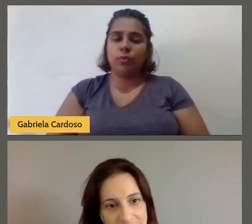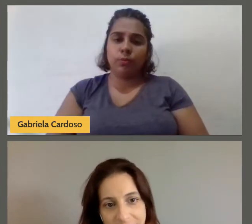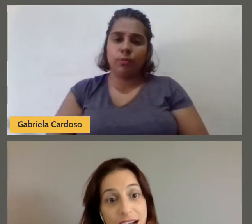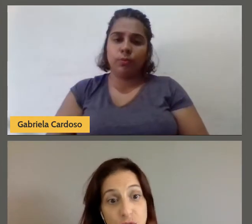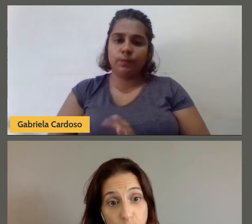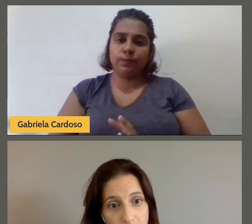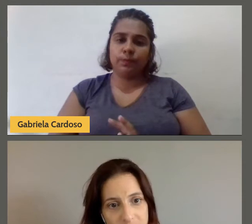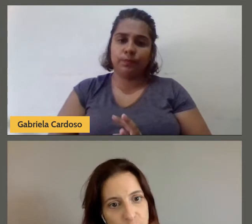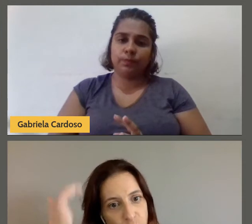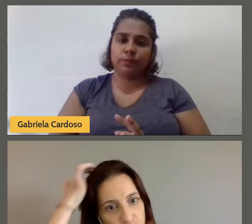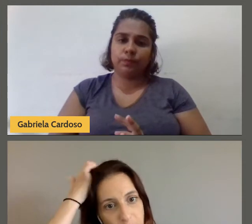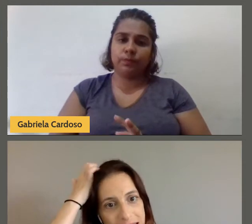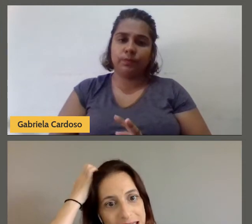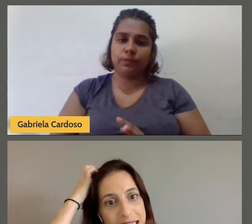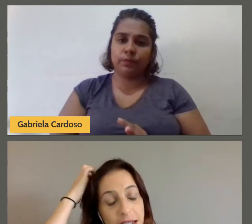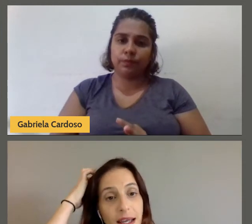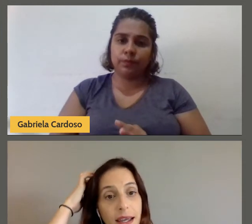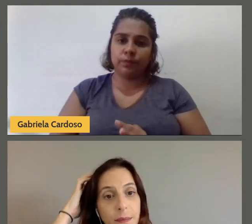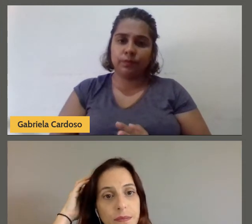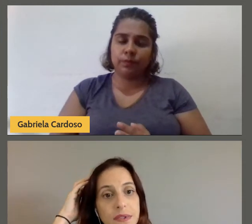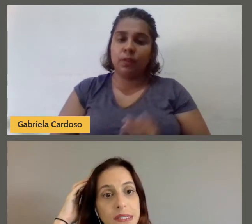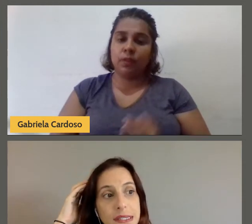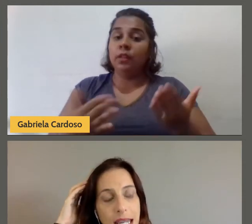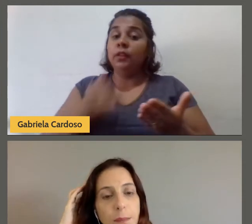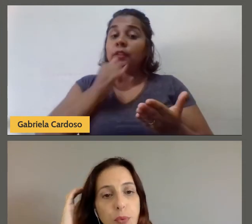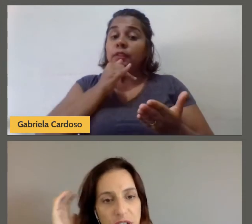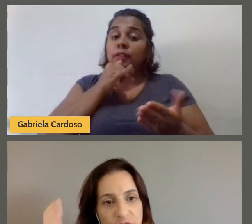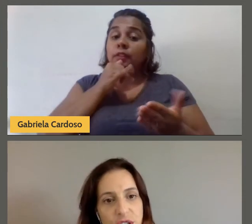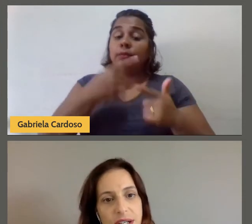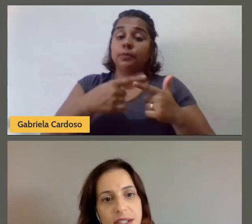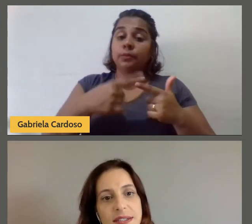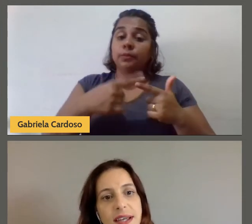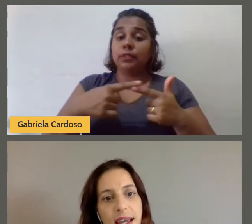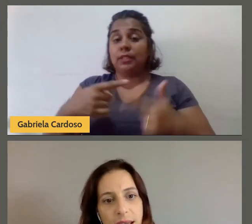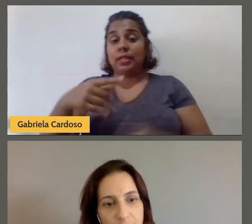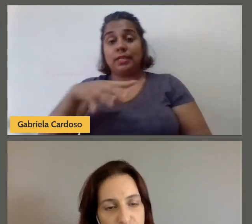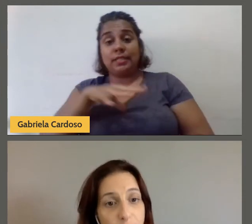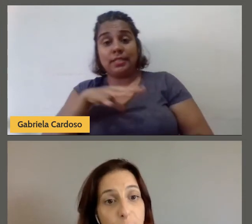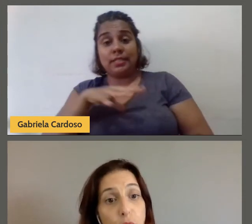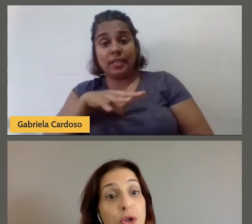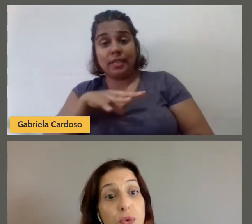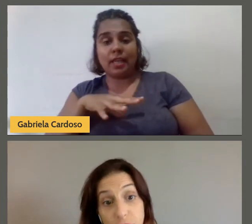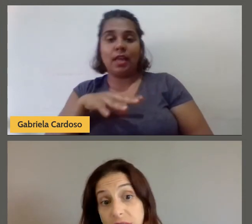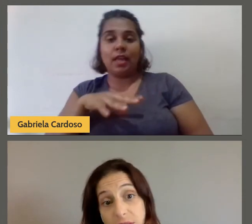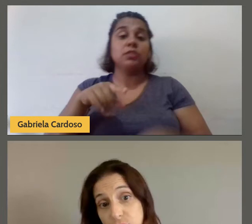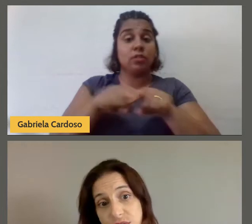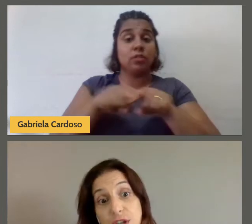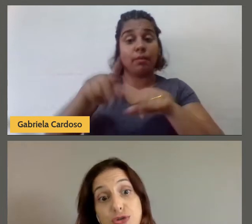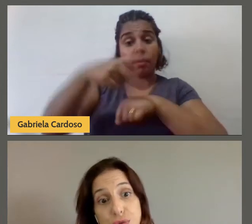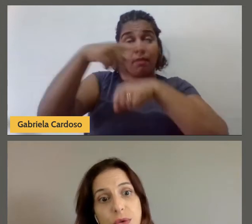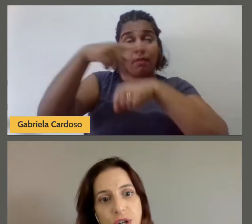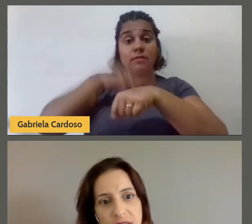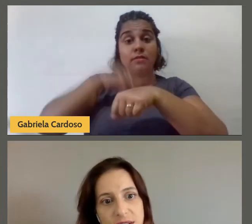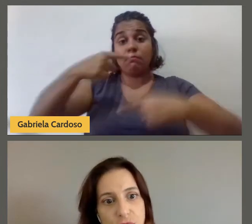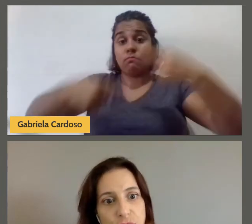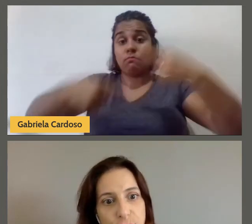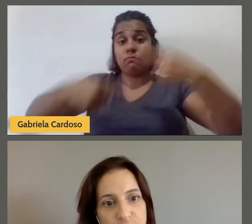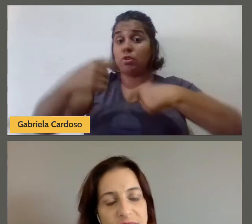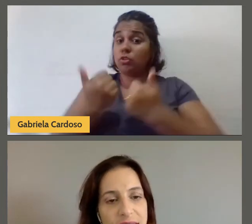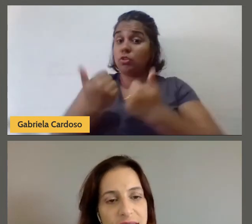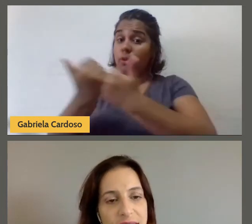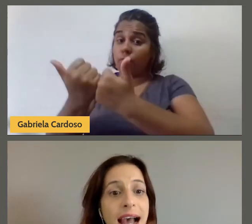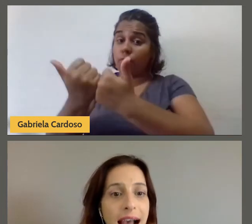falar da cidade, ou mesmo o nosso país, tem políticas de apoio e, inclusive, ajudam organizações